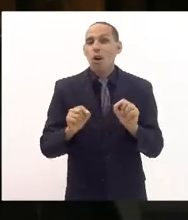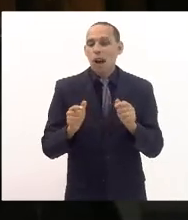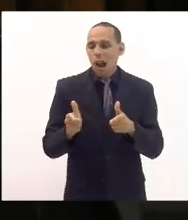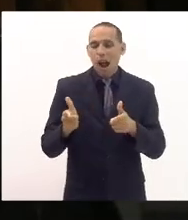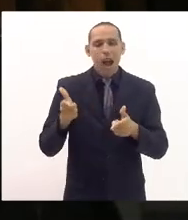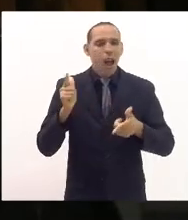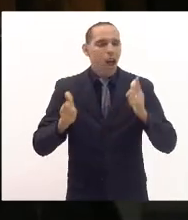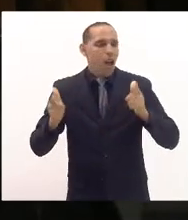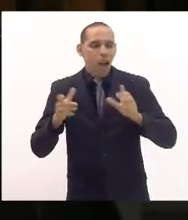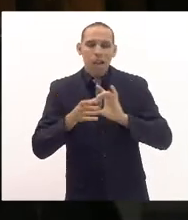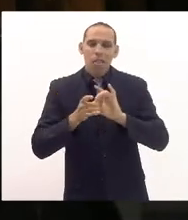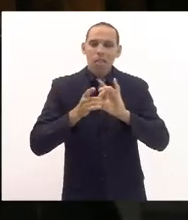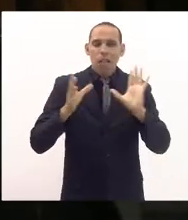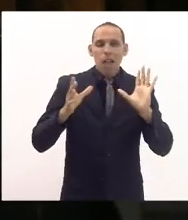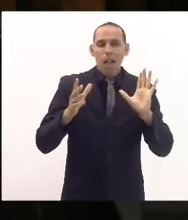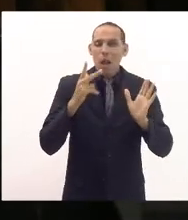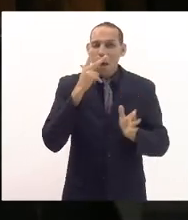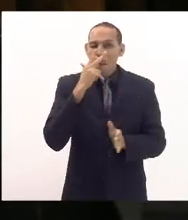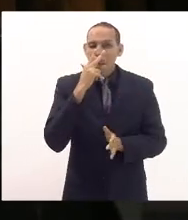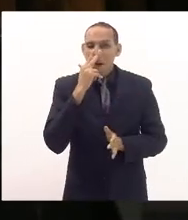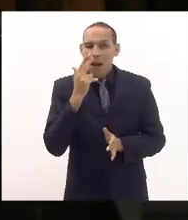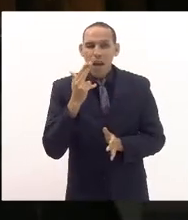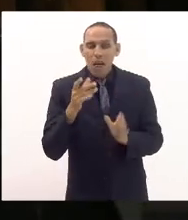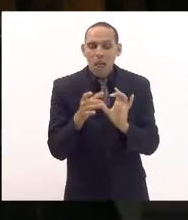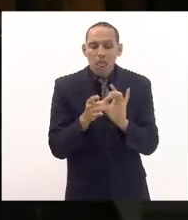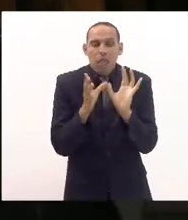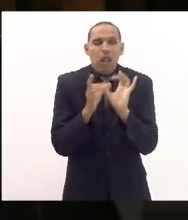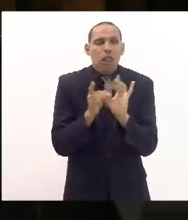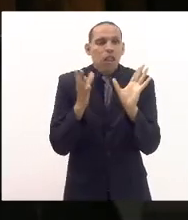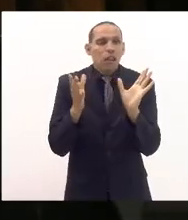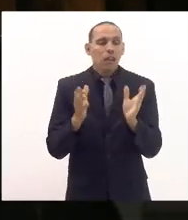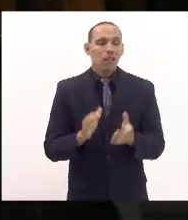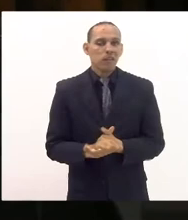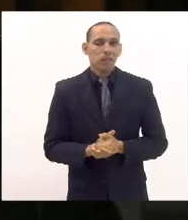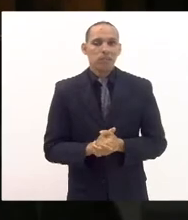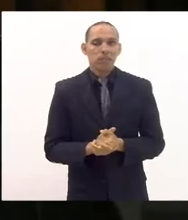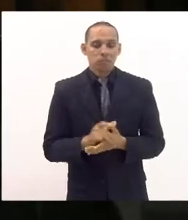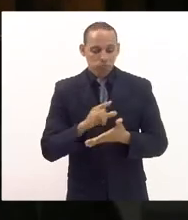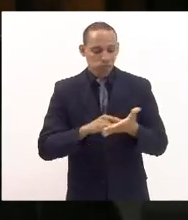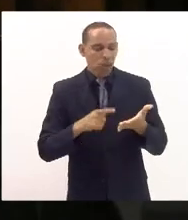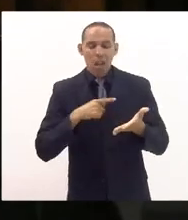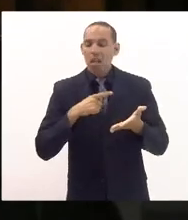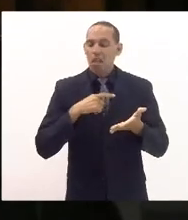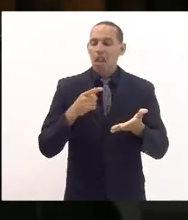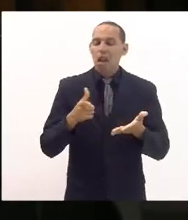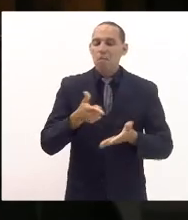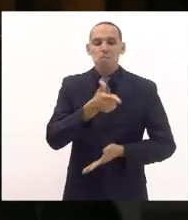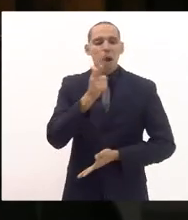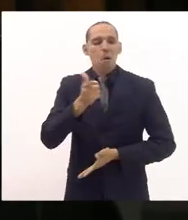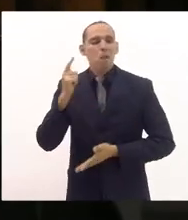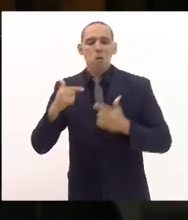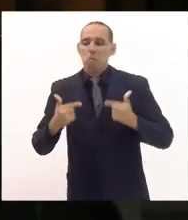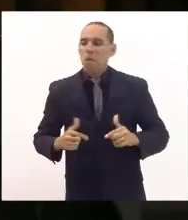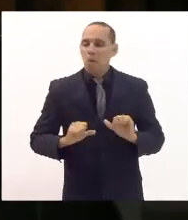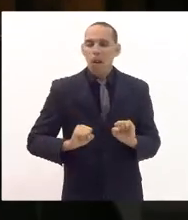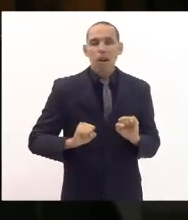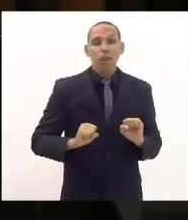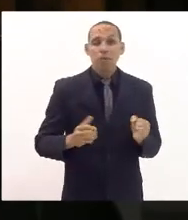e ficam quase com salvo conduto de assassinarem inocente